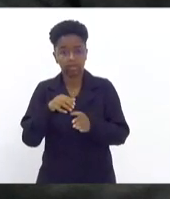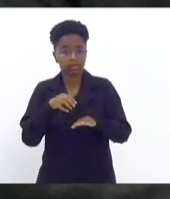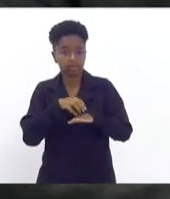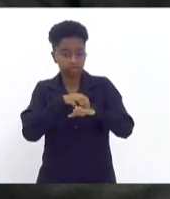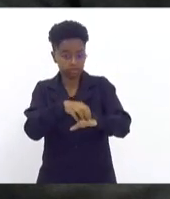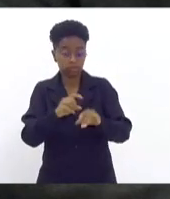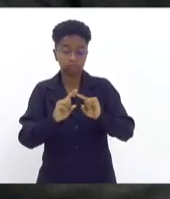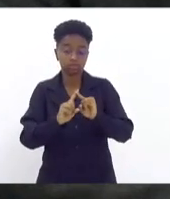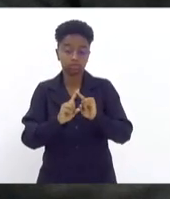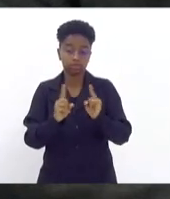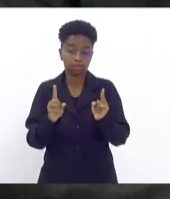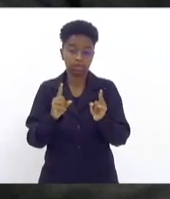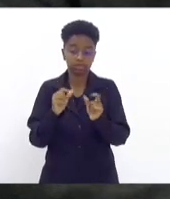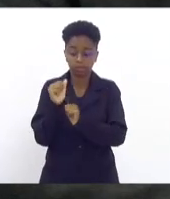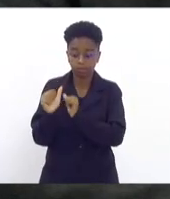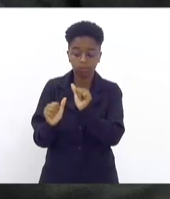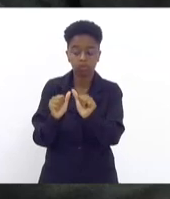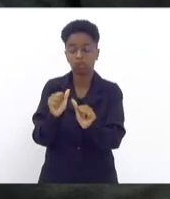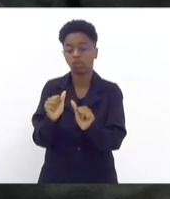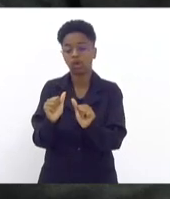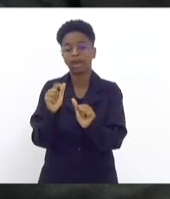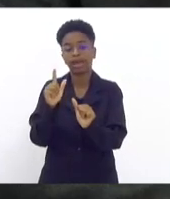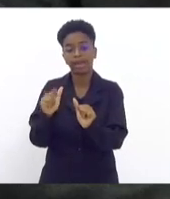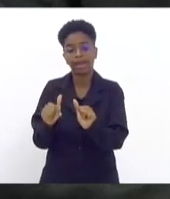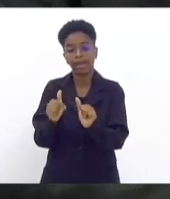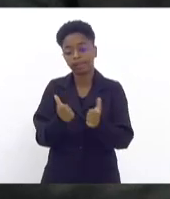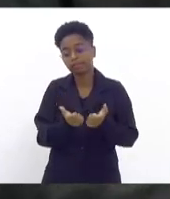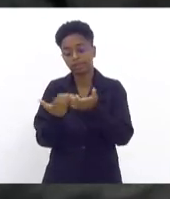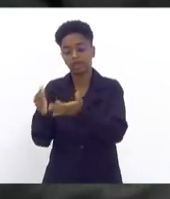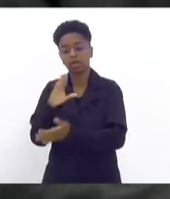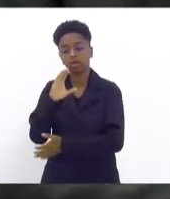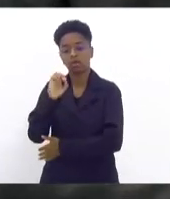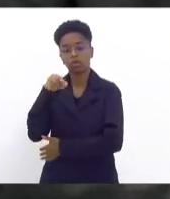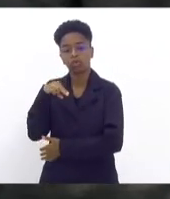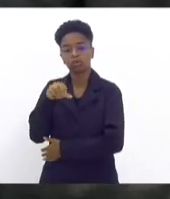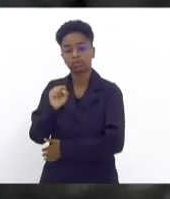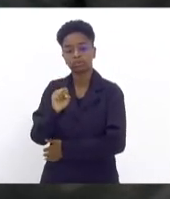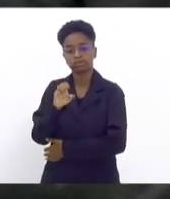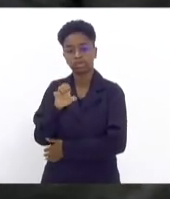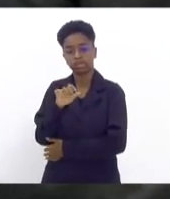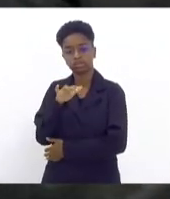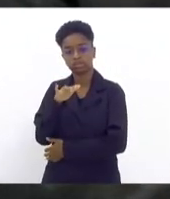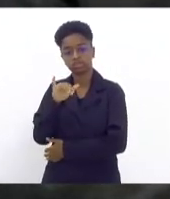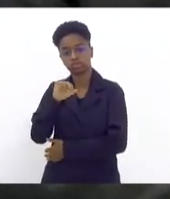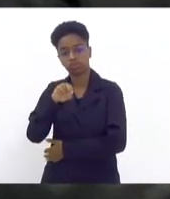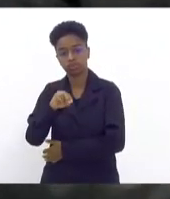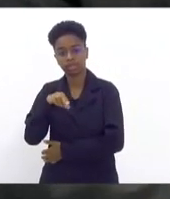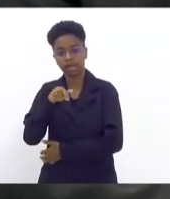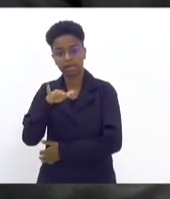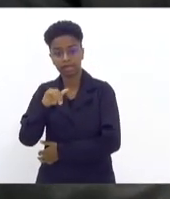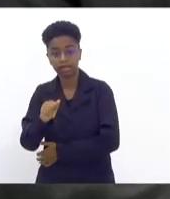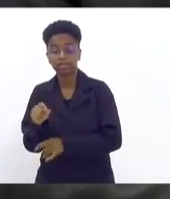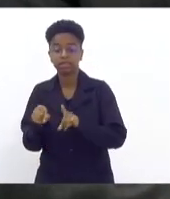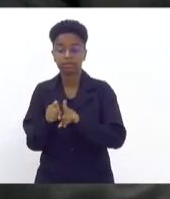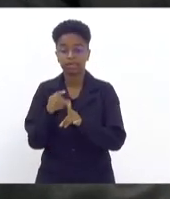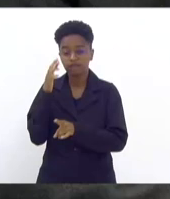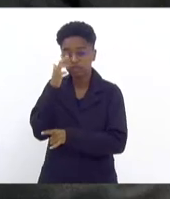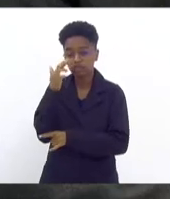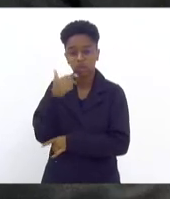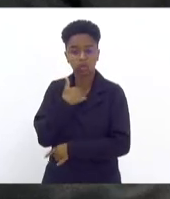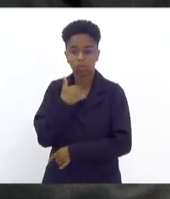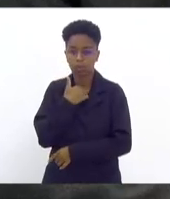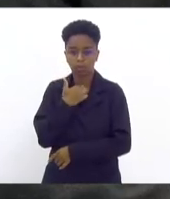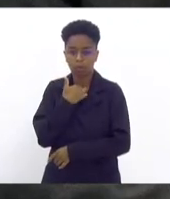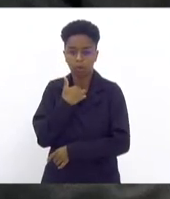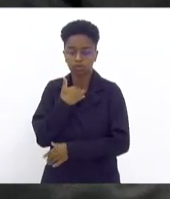é, a alteração que faço é no sentido de passar para as concessionárias. E a fiscalização, que não pode ser